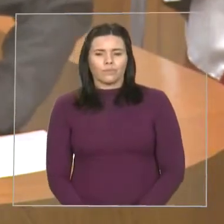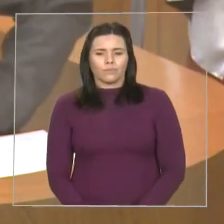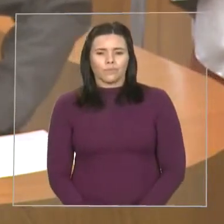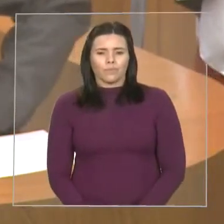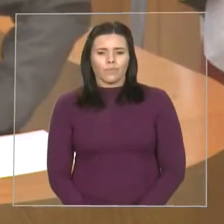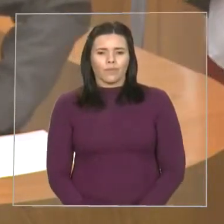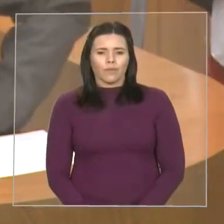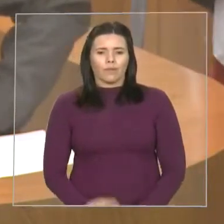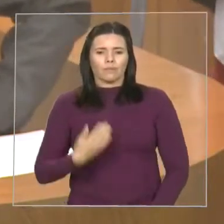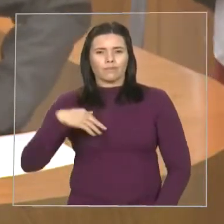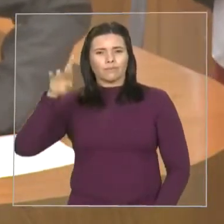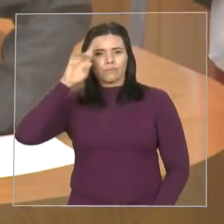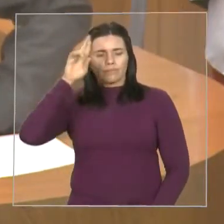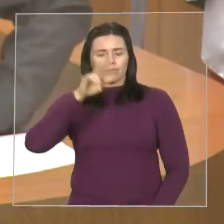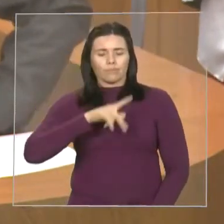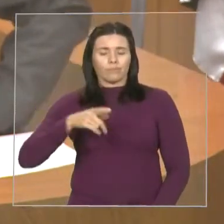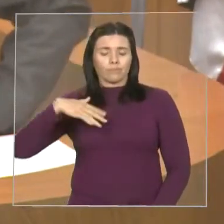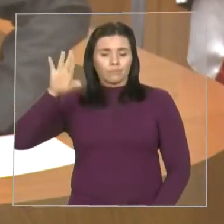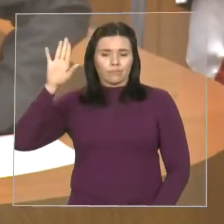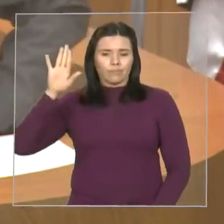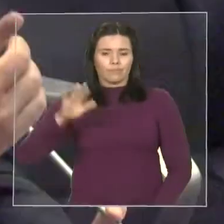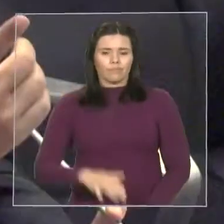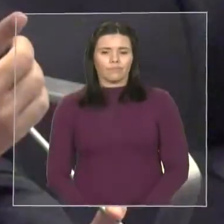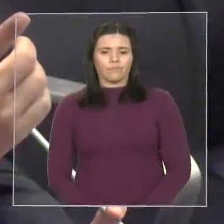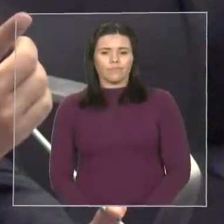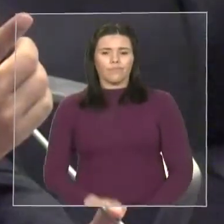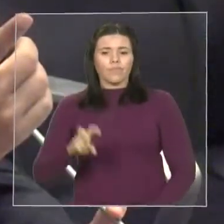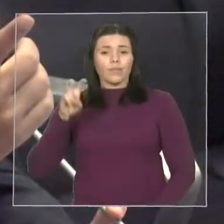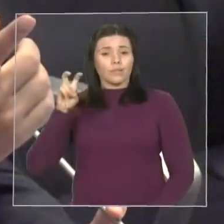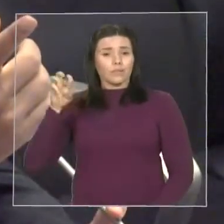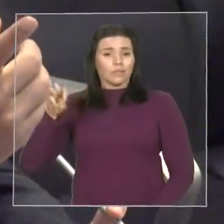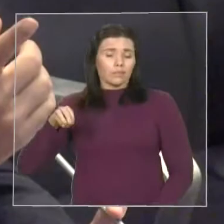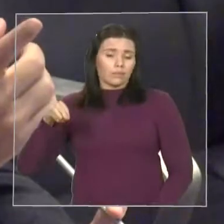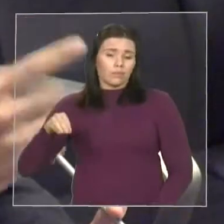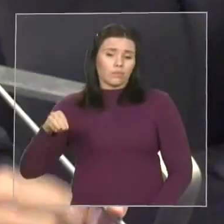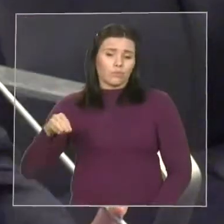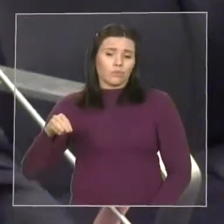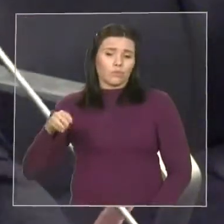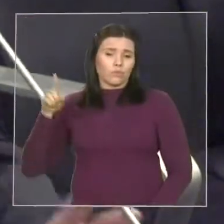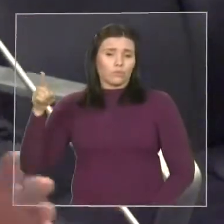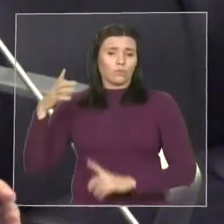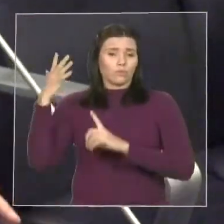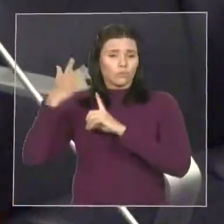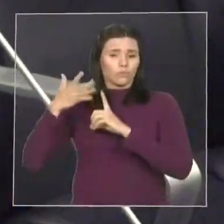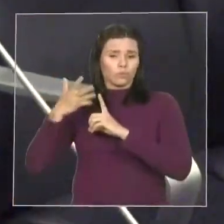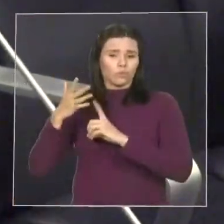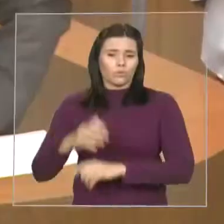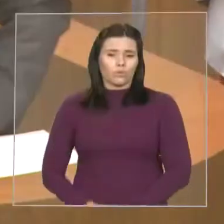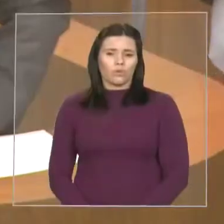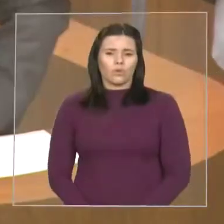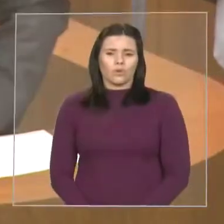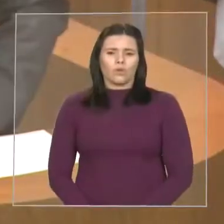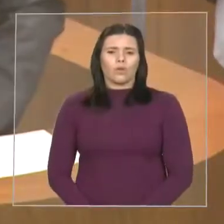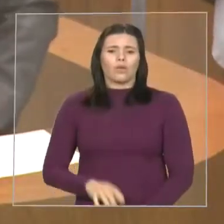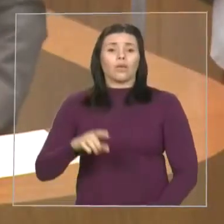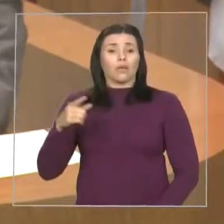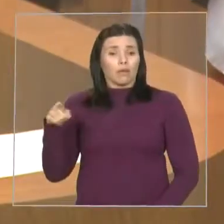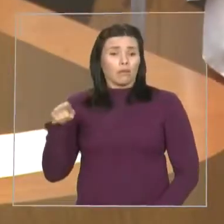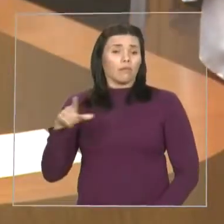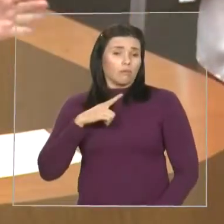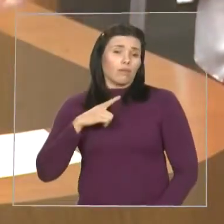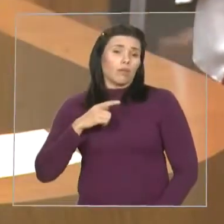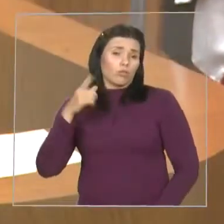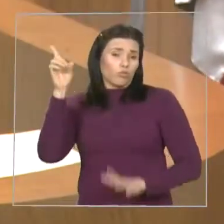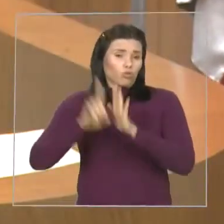aqui constou o tempo de 5 minutos como sendo encaminhamento, quando na verdade é 10 minutos, 10 minutos. de discussão. Peço que acrescente mais 5, deputado Max. Muito obrigado. A